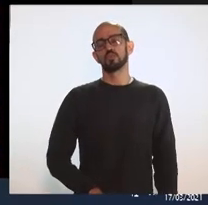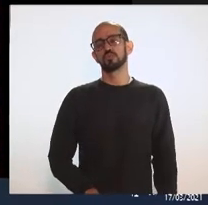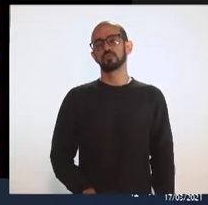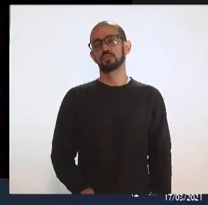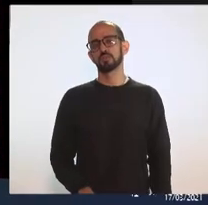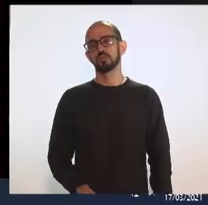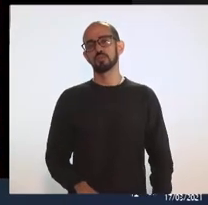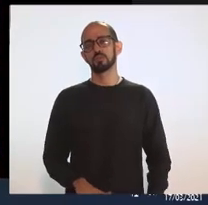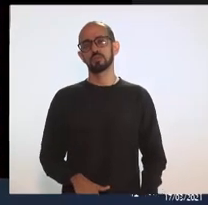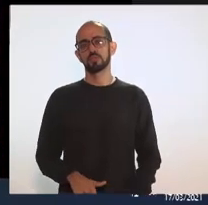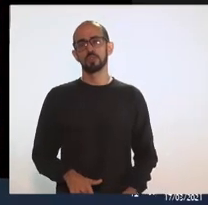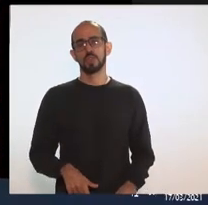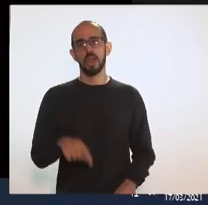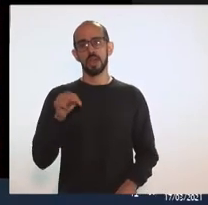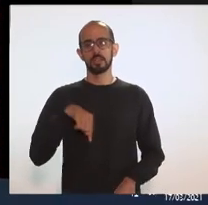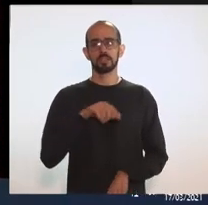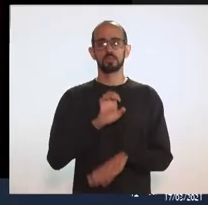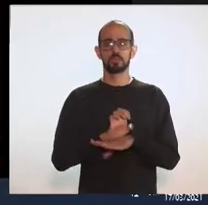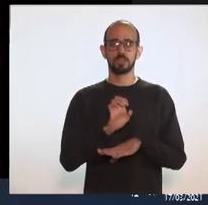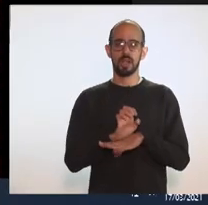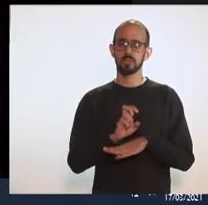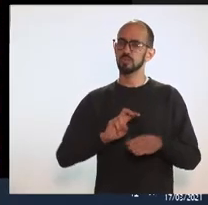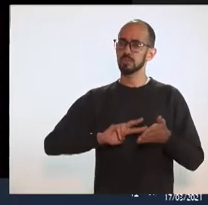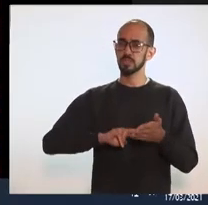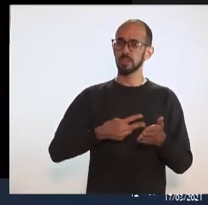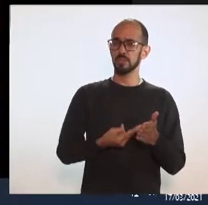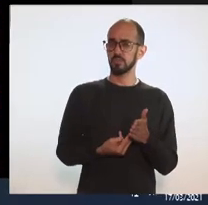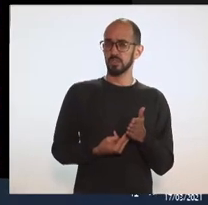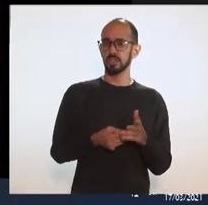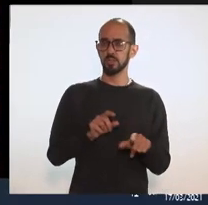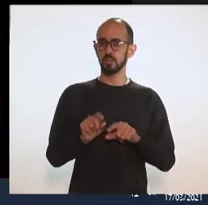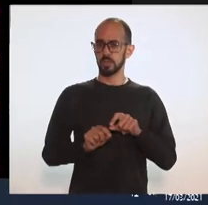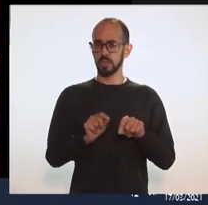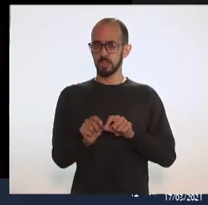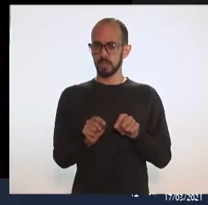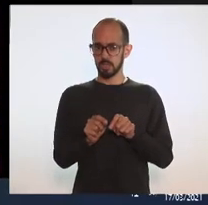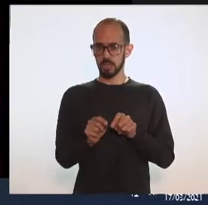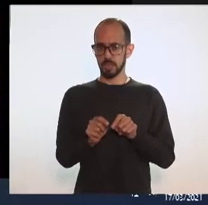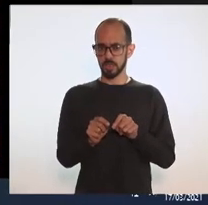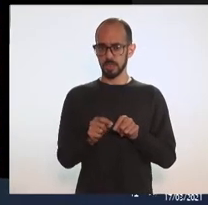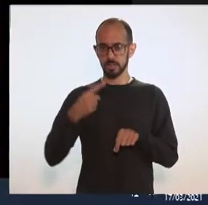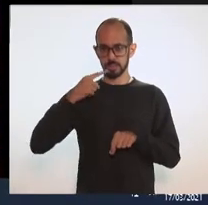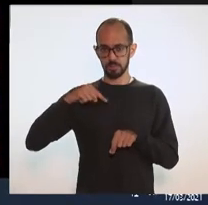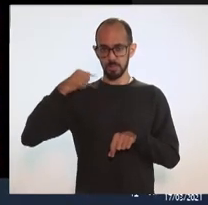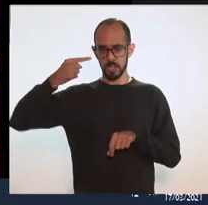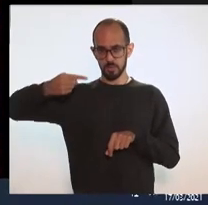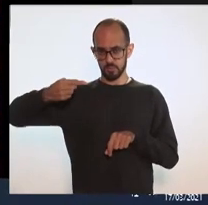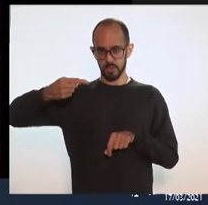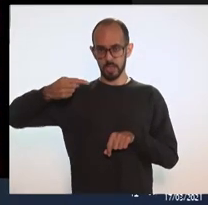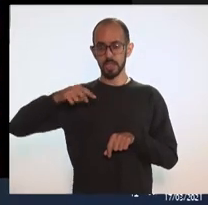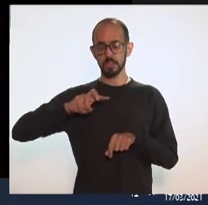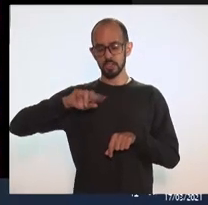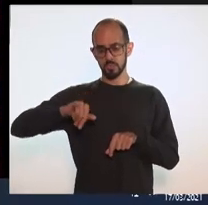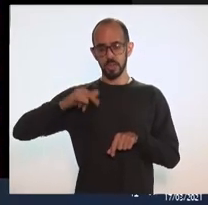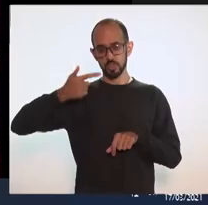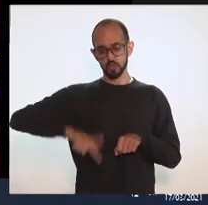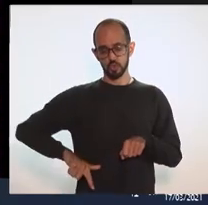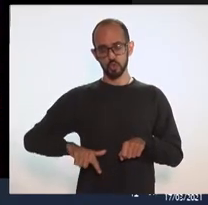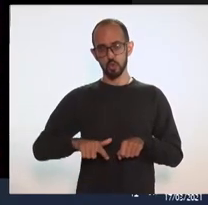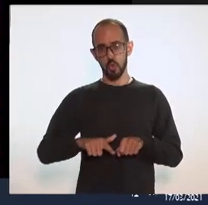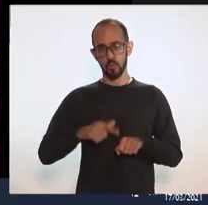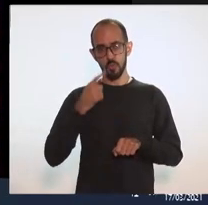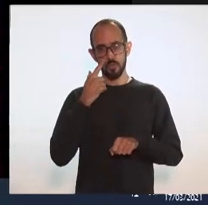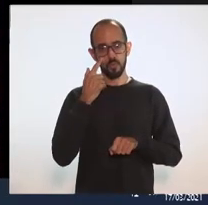estado você sabe o que que o significa significa que na próxima semana eu estaremos